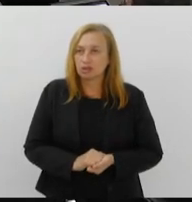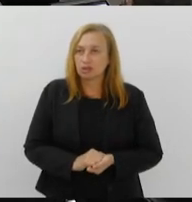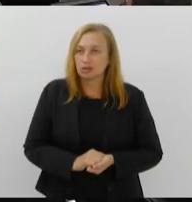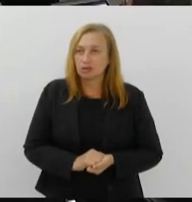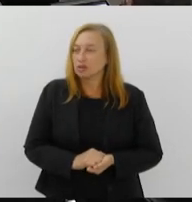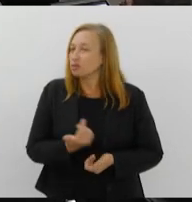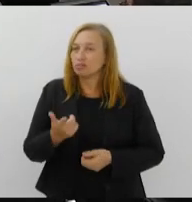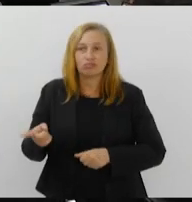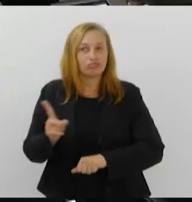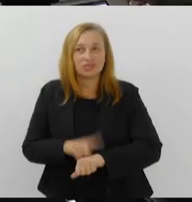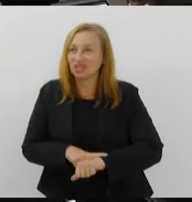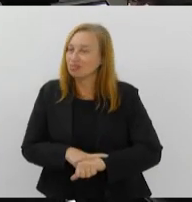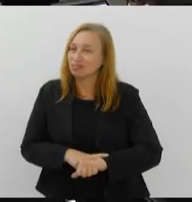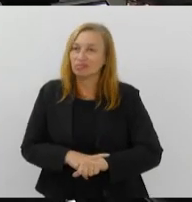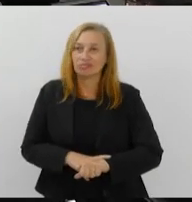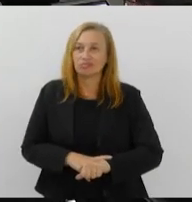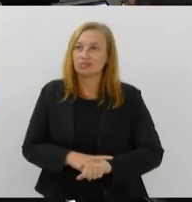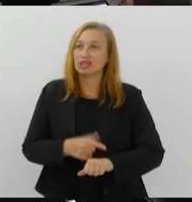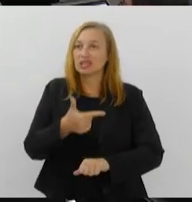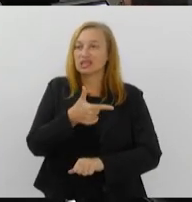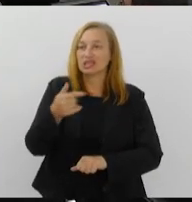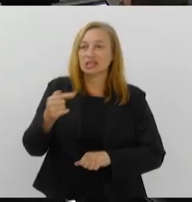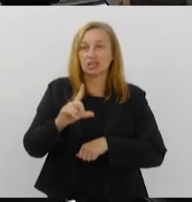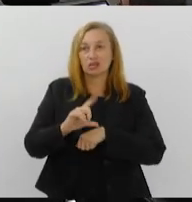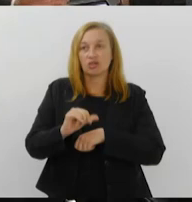Não tem mais tempo regimental, 17 horas.